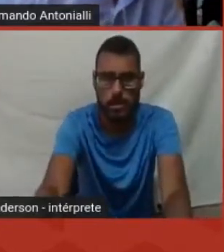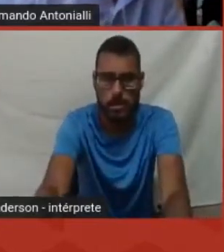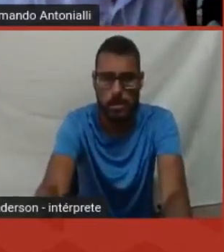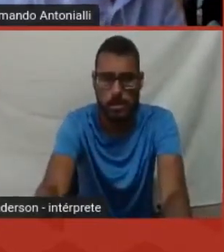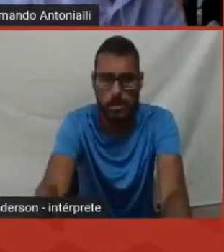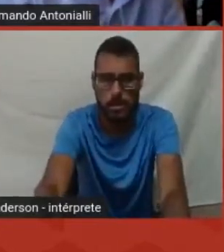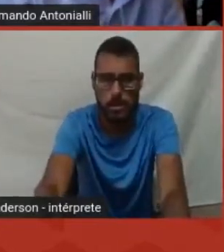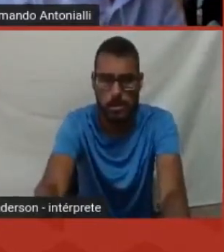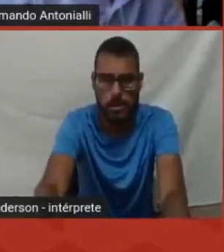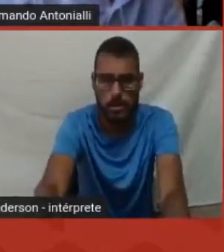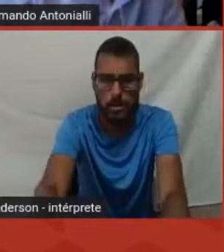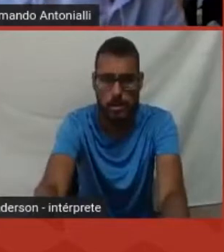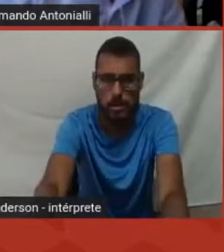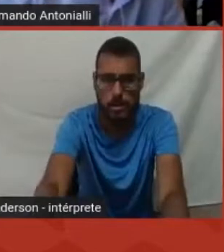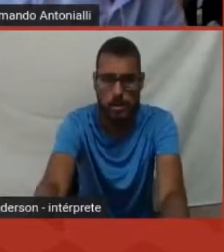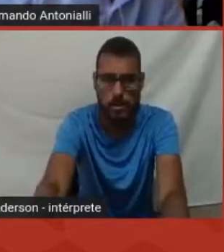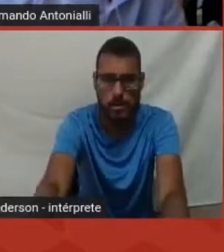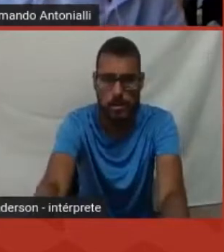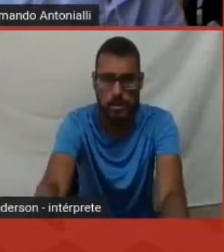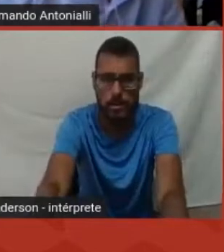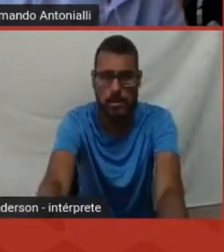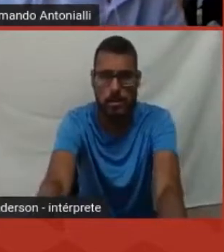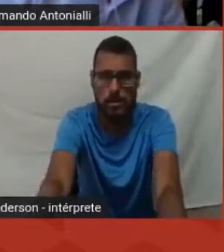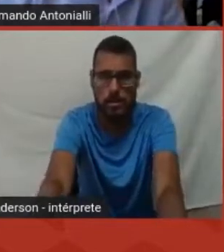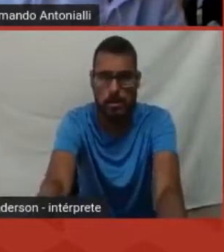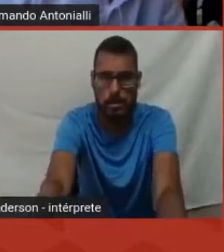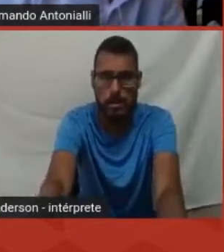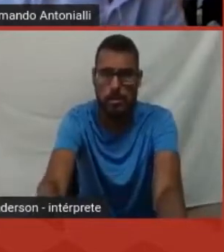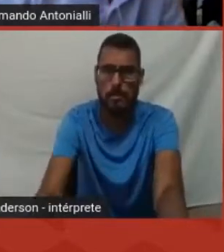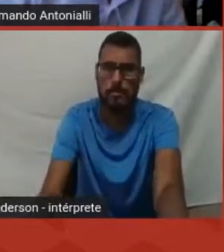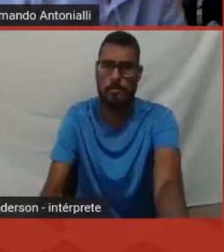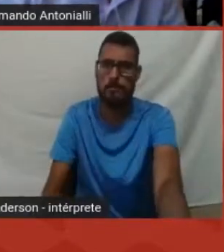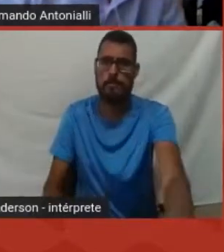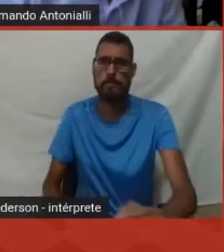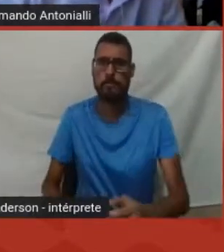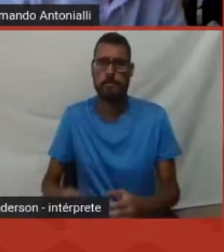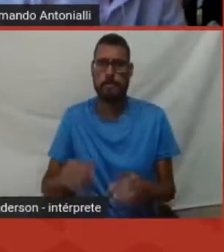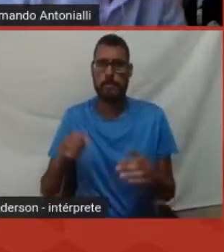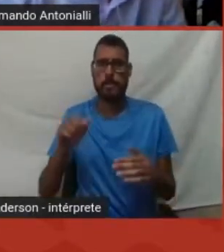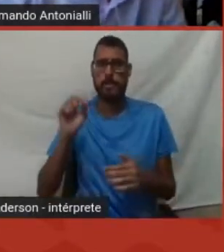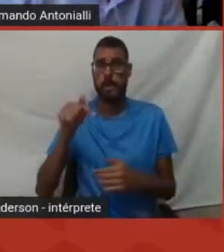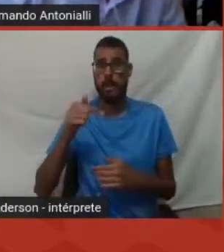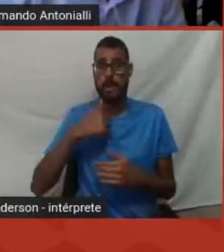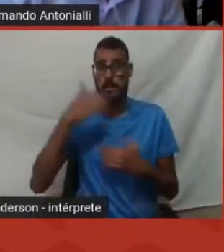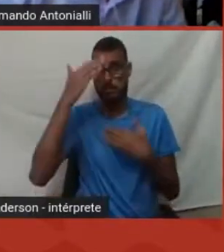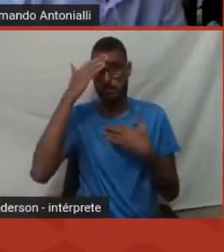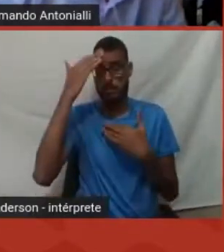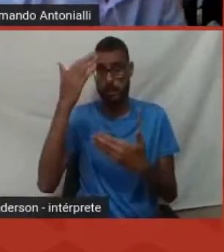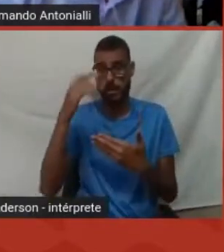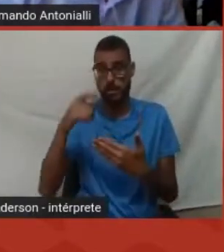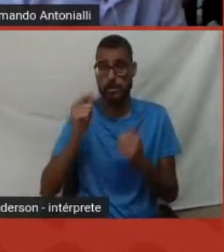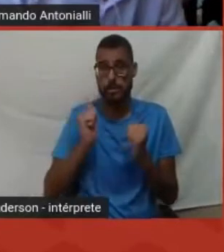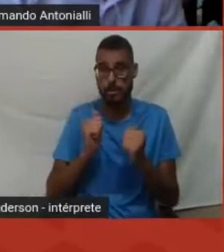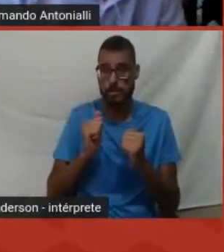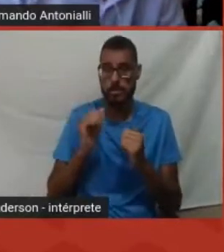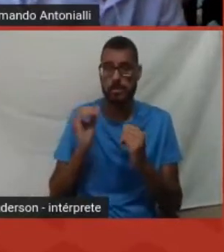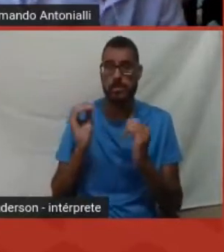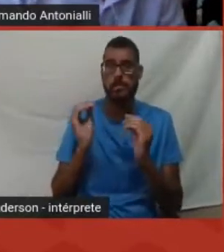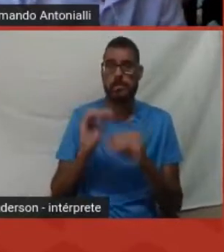da plataforma do Congresso, eu agradeço. Acabei de copiar aqui no nosso, colar aqui no